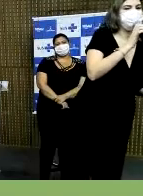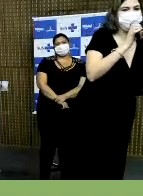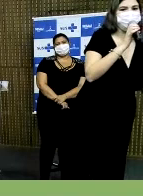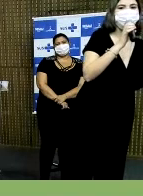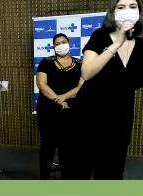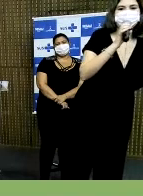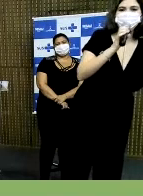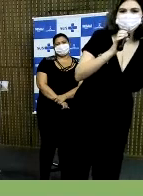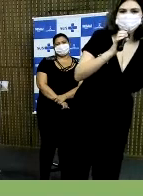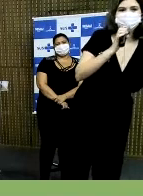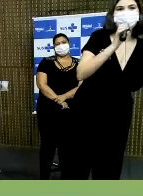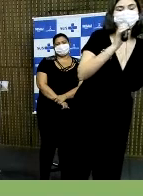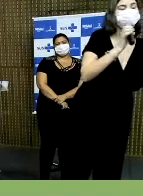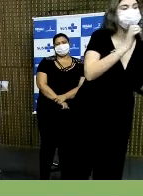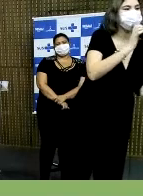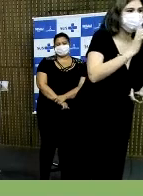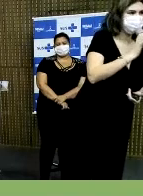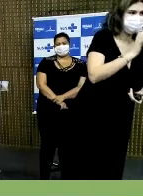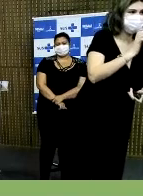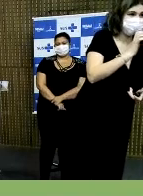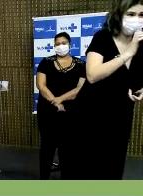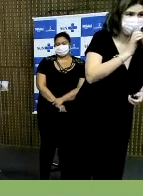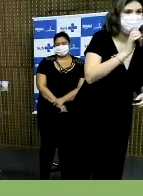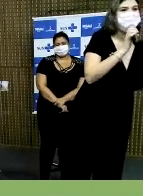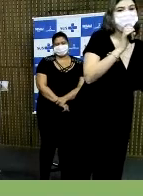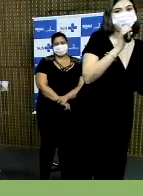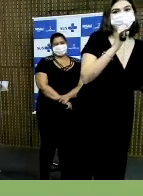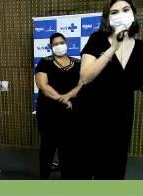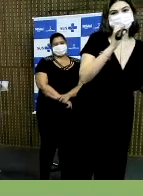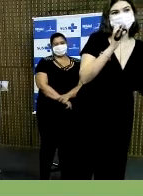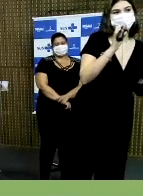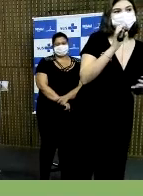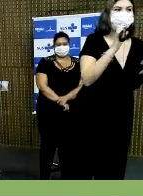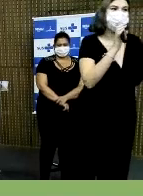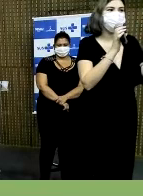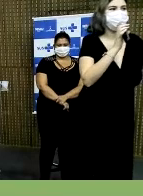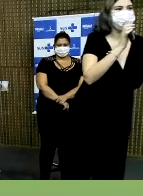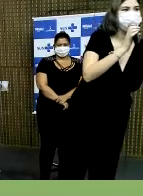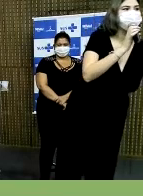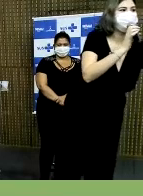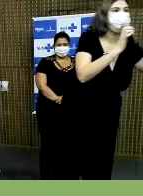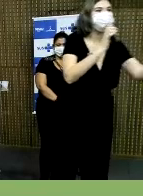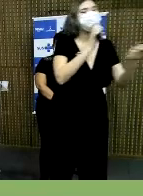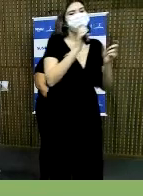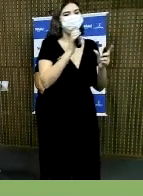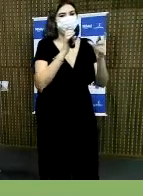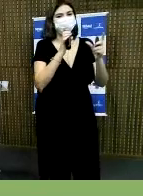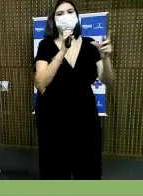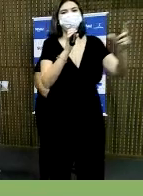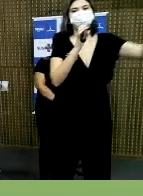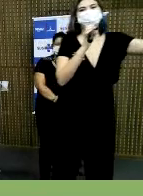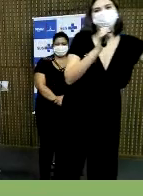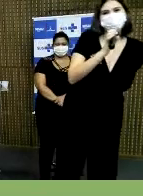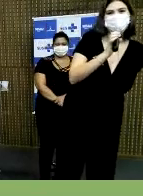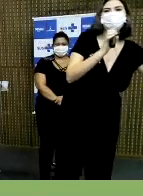a gente acabava pecando na digitação dessas receitas. Mas a gente já está tentando buscar não só fazer a receita, mas já deixar